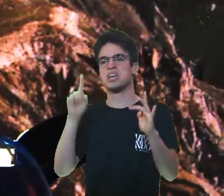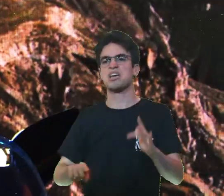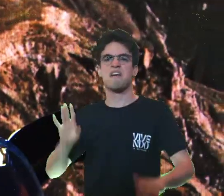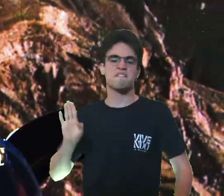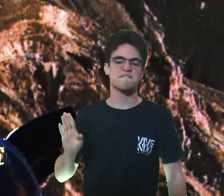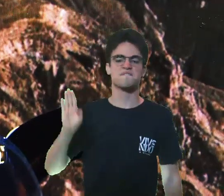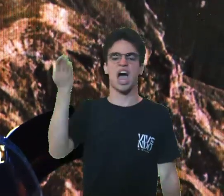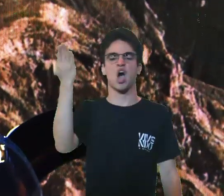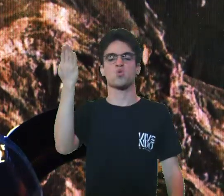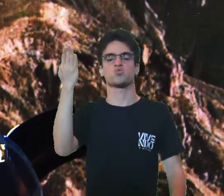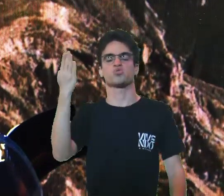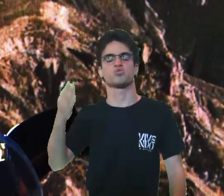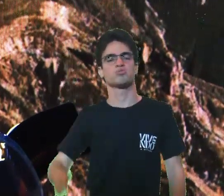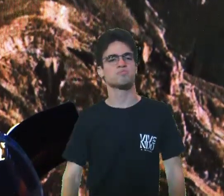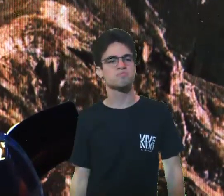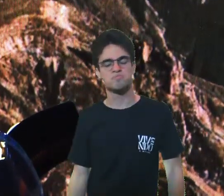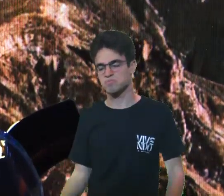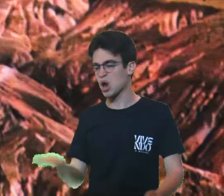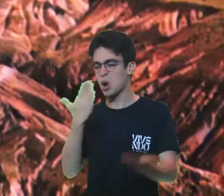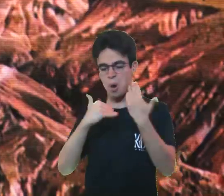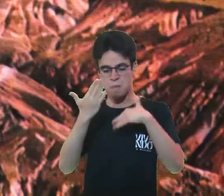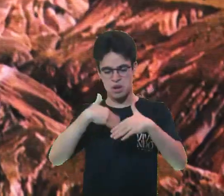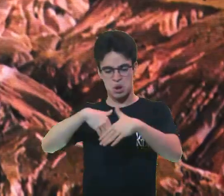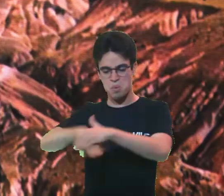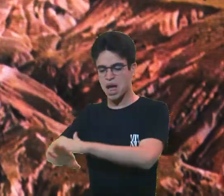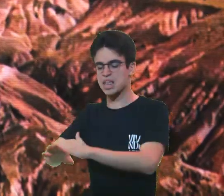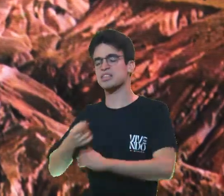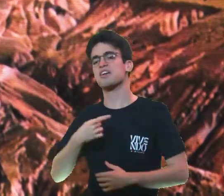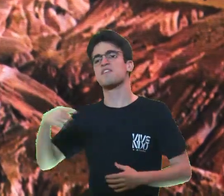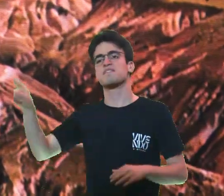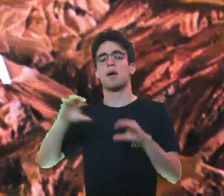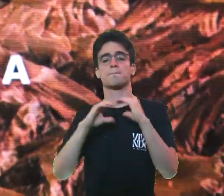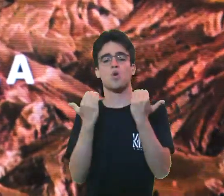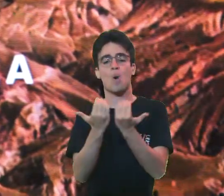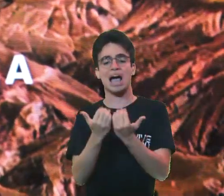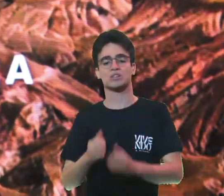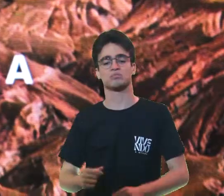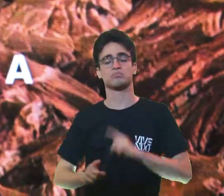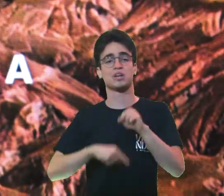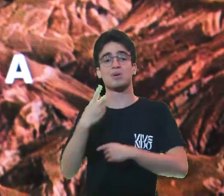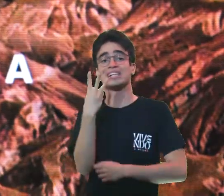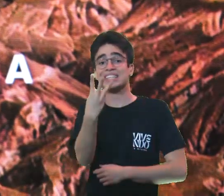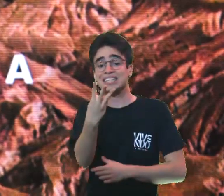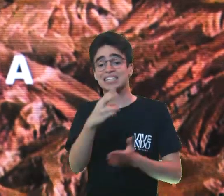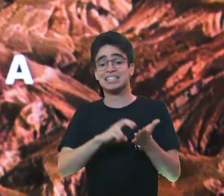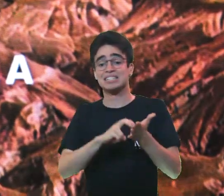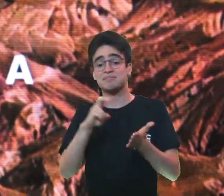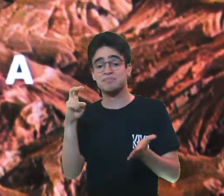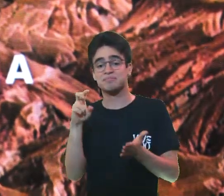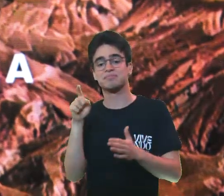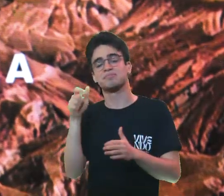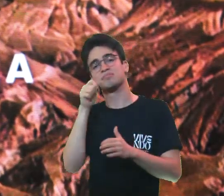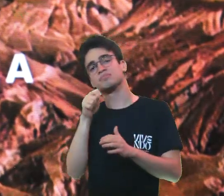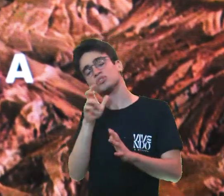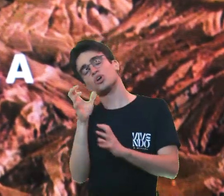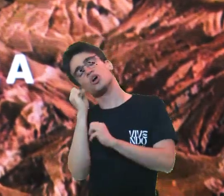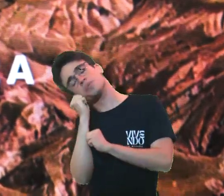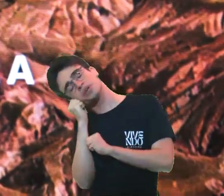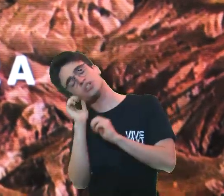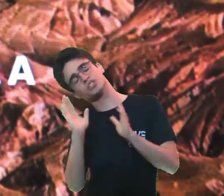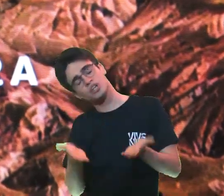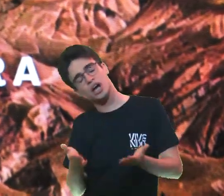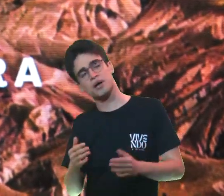farsa. Guarda a comida e vai para o quarto. Às 3 horas da manhã, ela já estava dormindo.